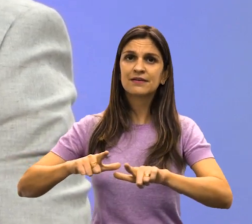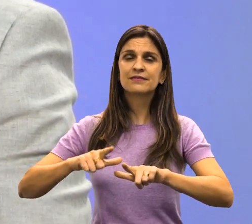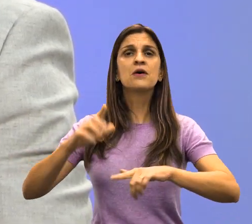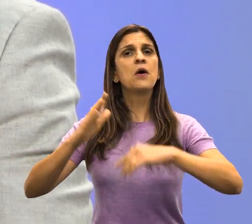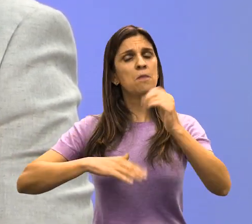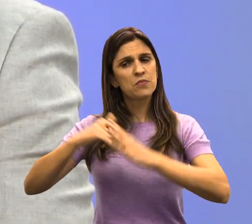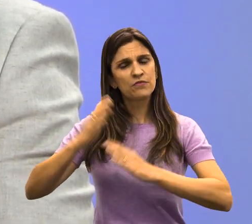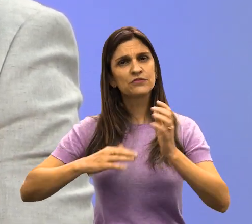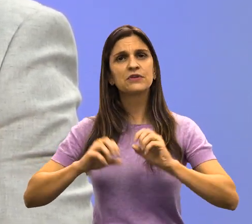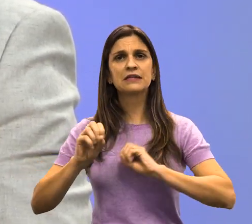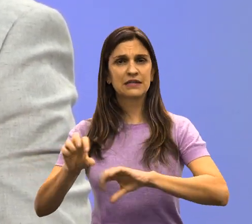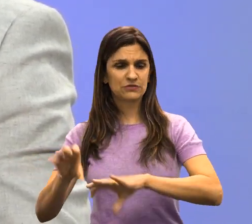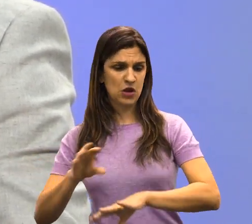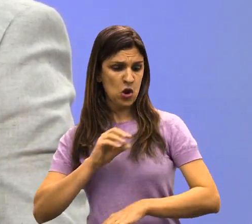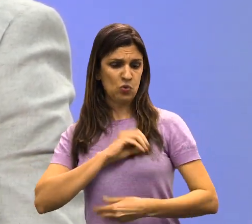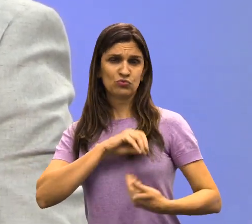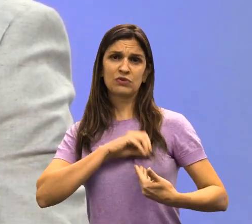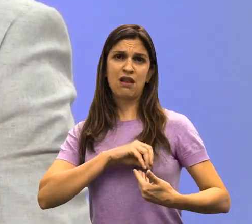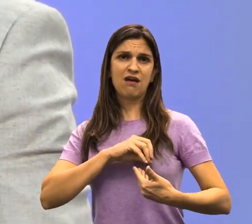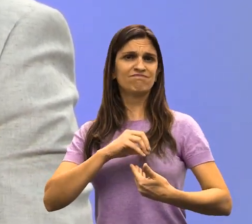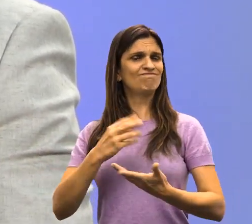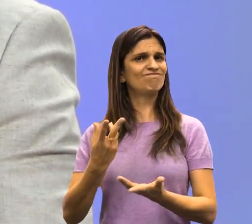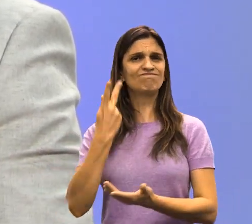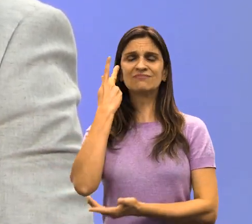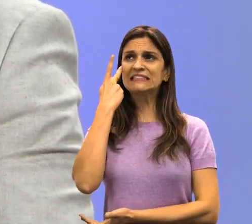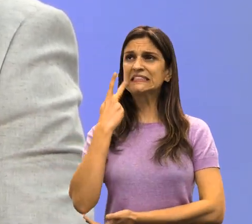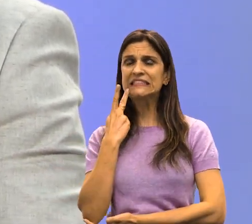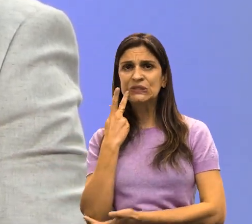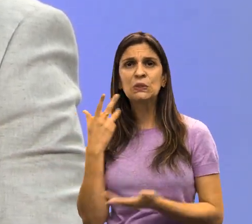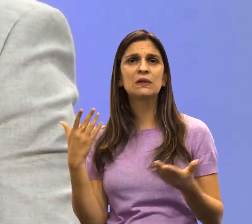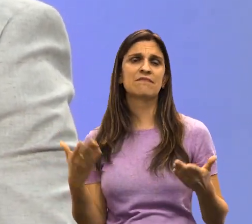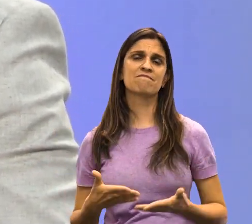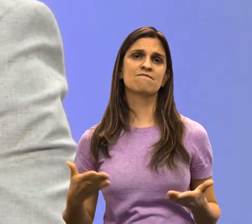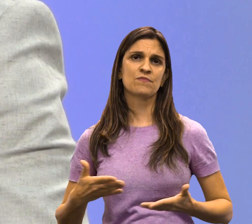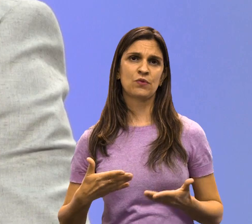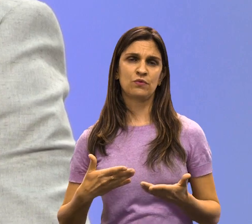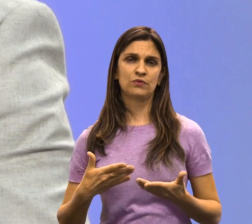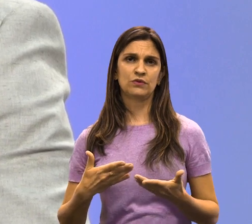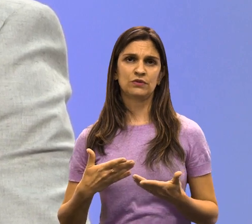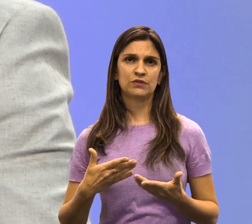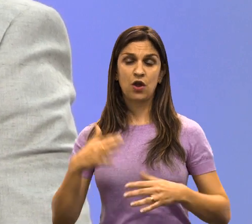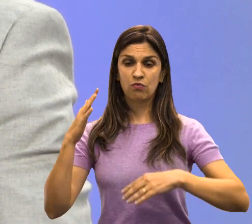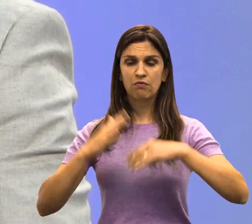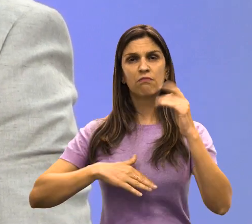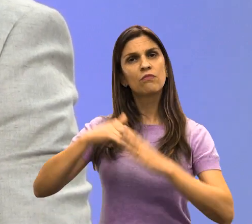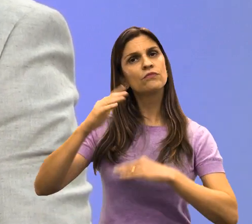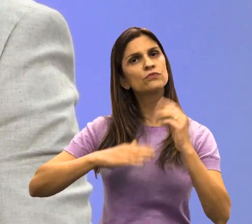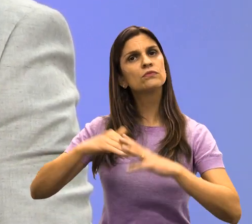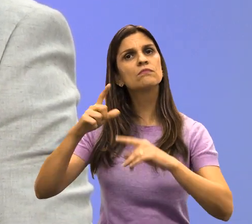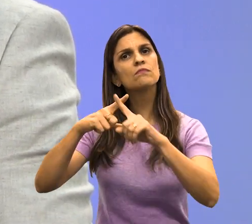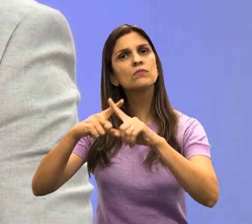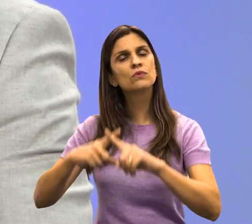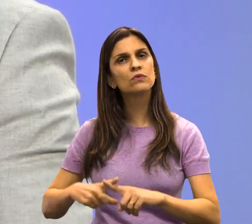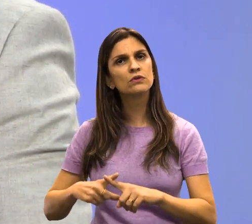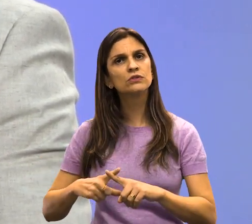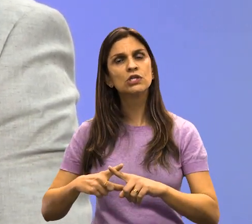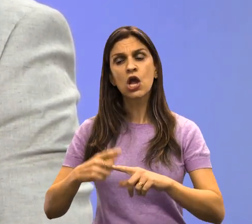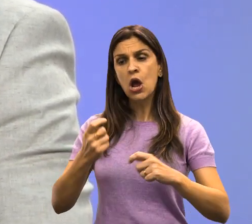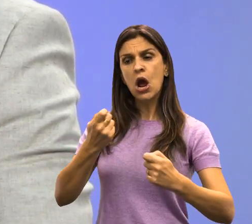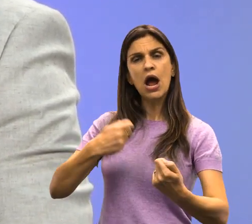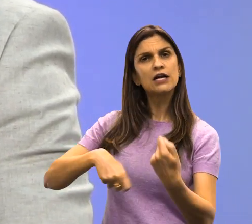vergonha. Da educação inclusiva piorou. Então, os concursados, né,